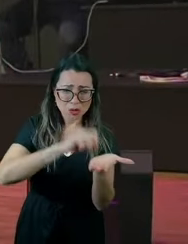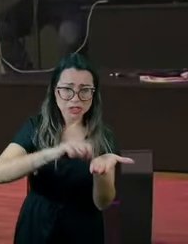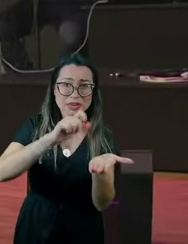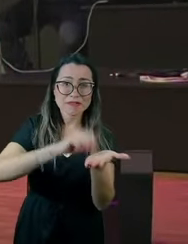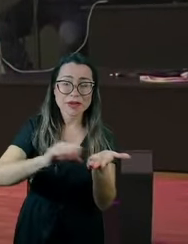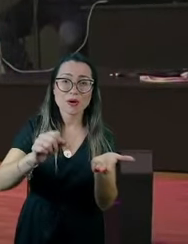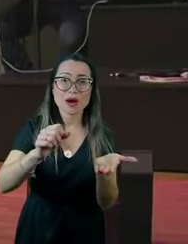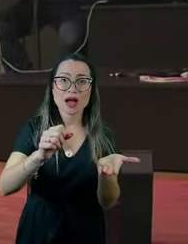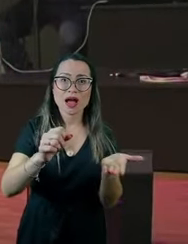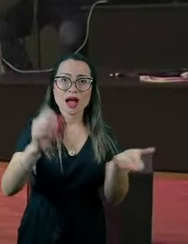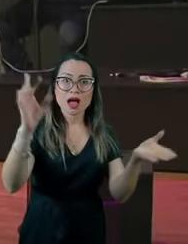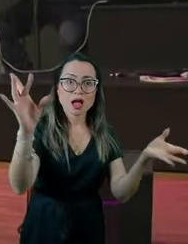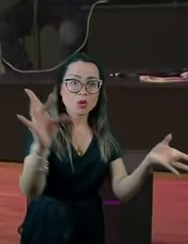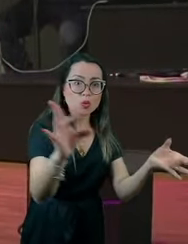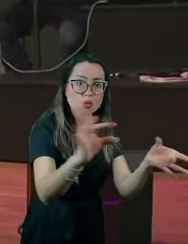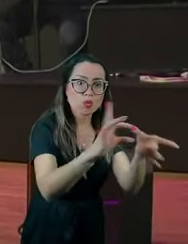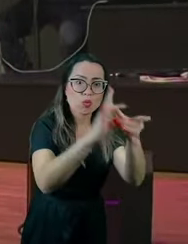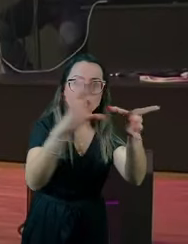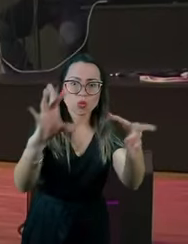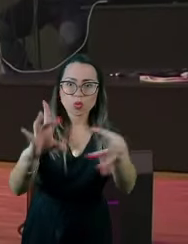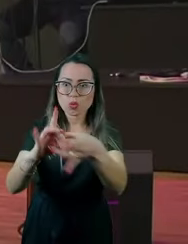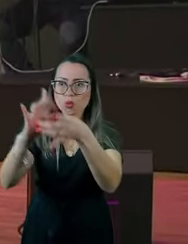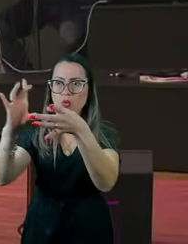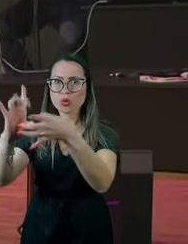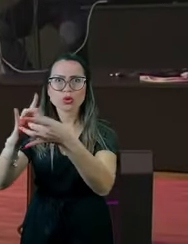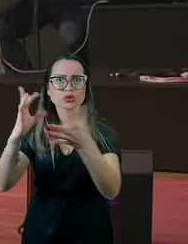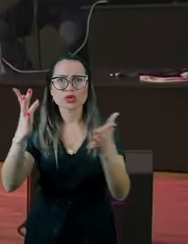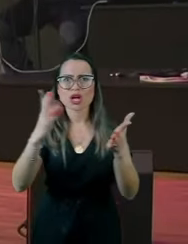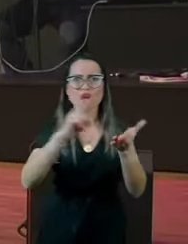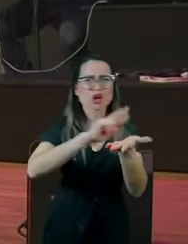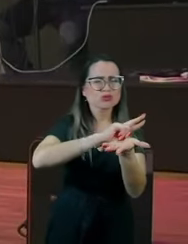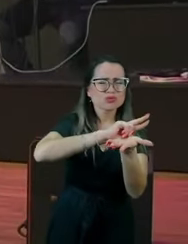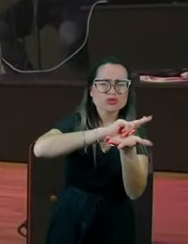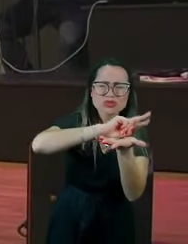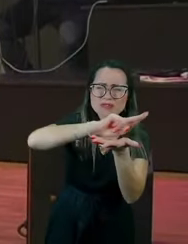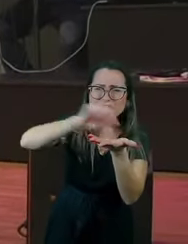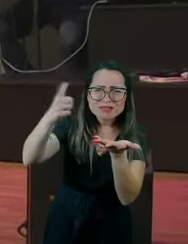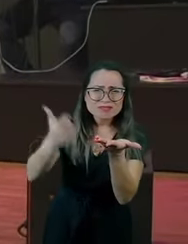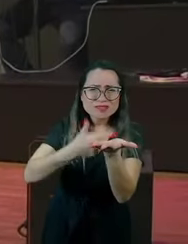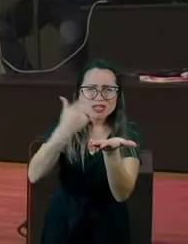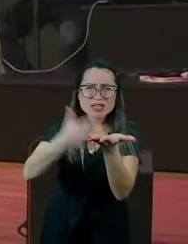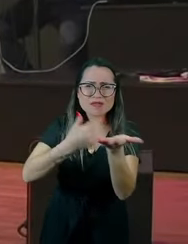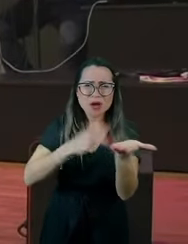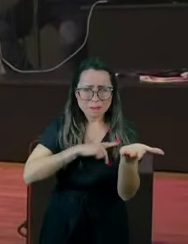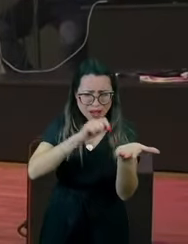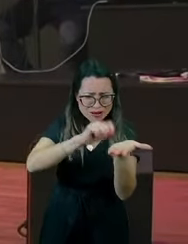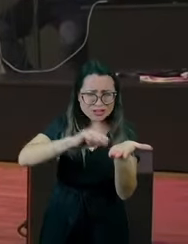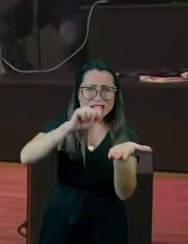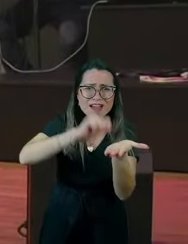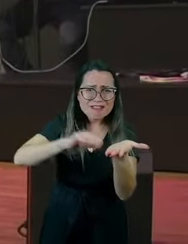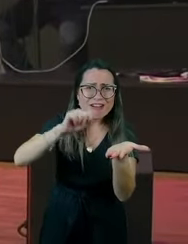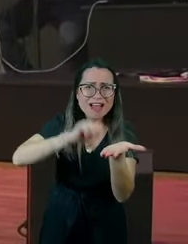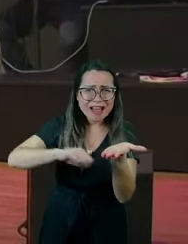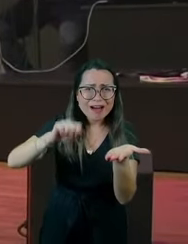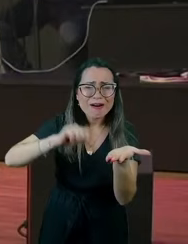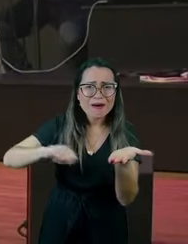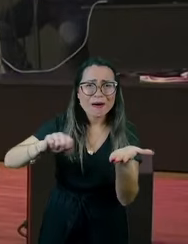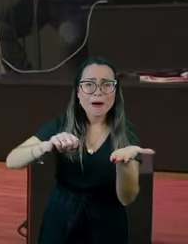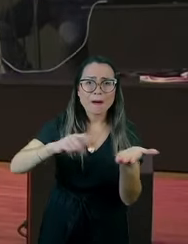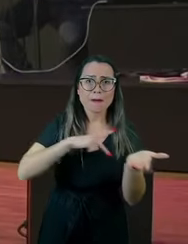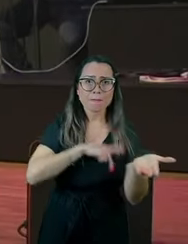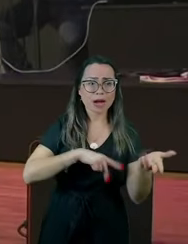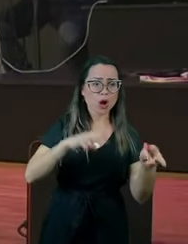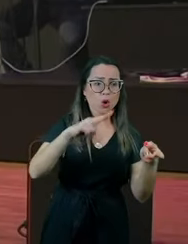colossenses, os tessalonicenses, coríntios, a carta para Timóteo, Paulo estava preso,